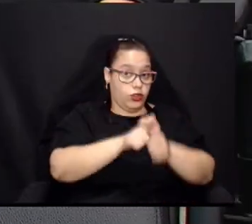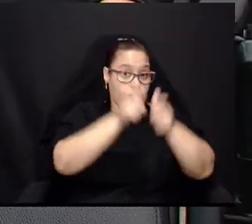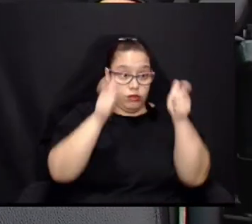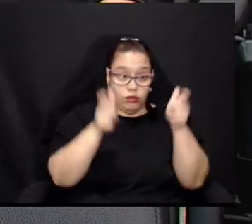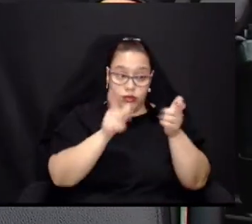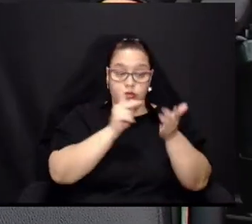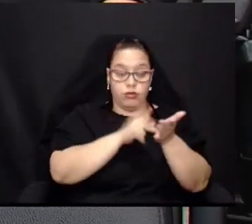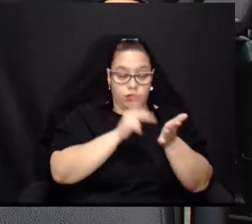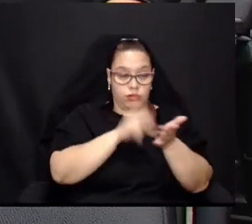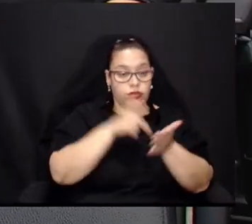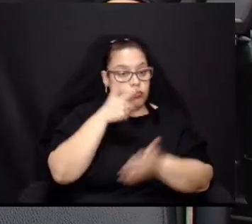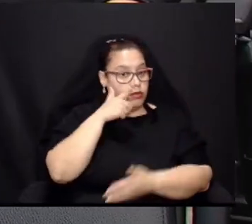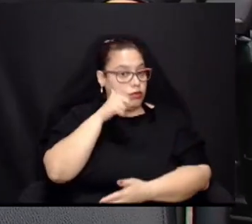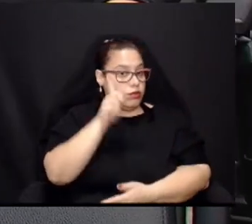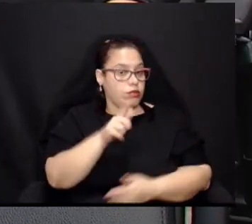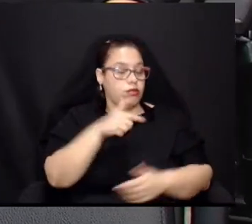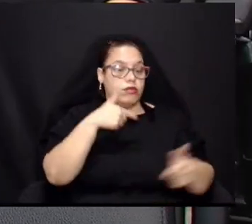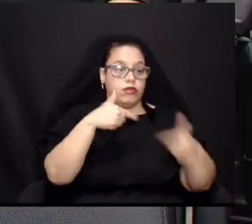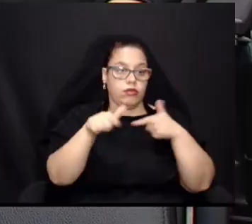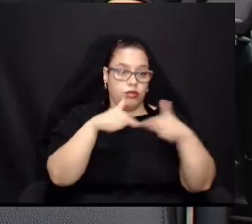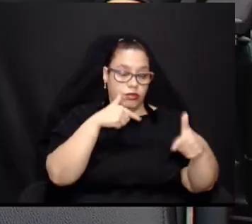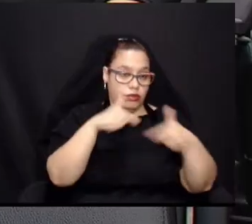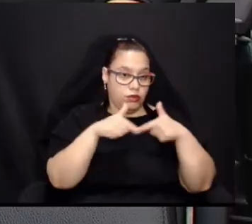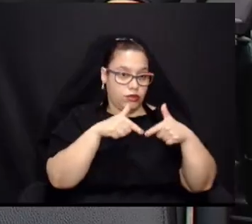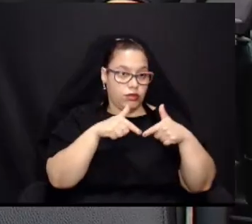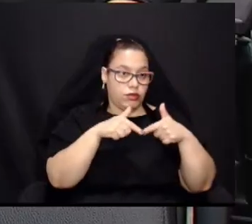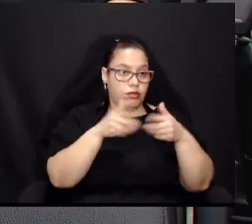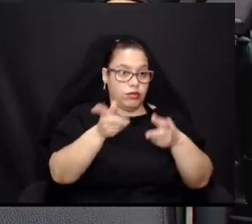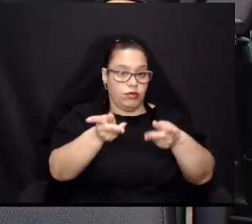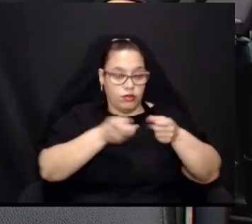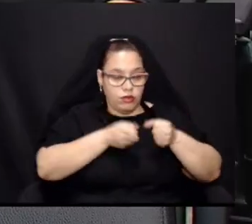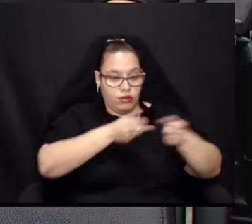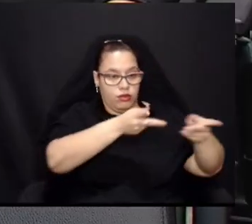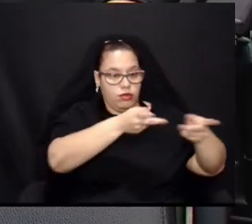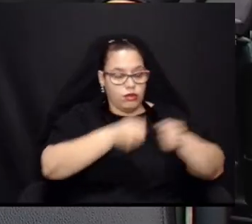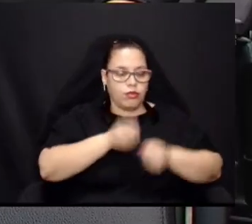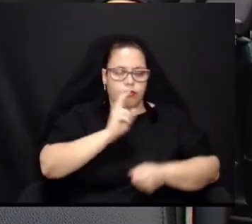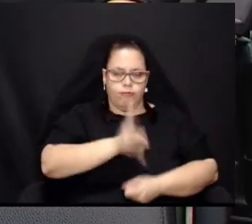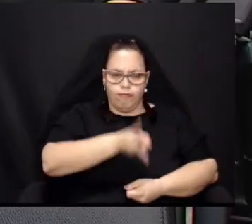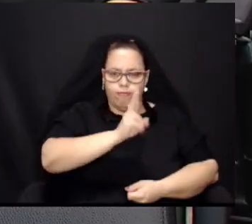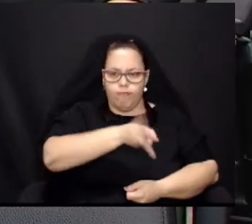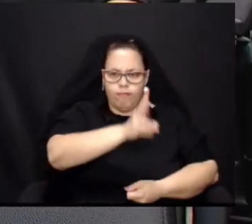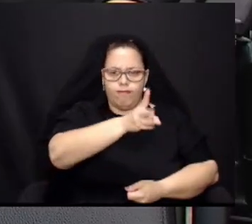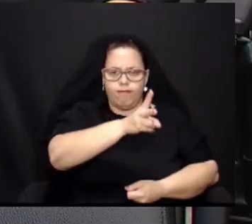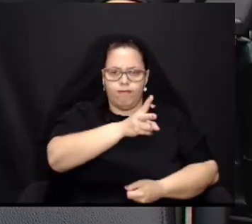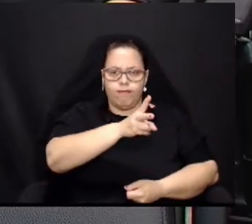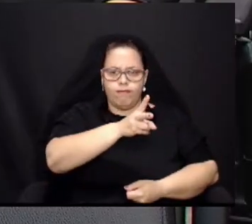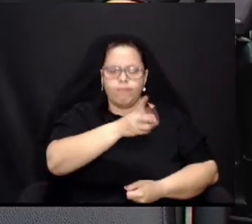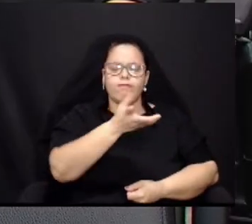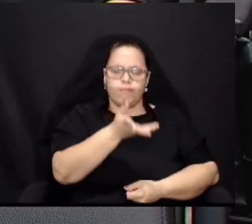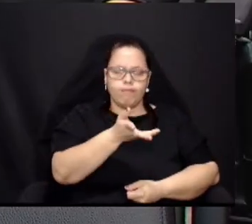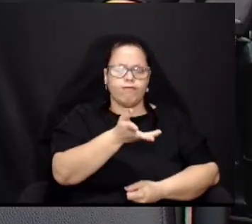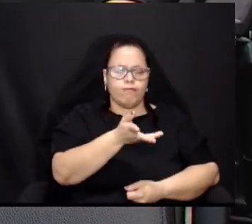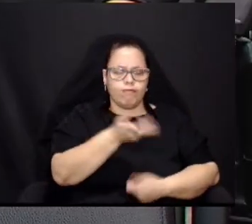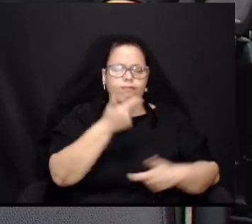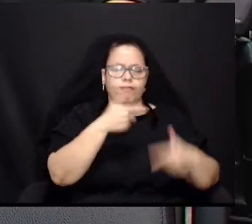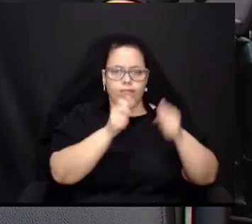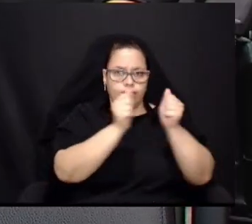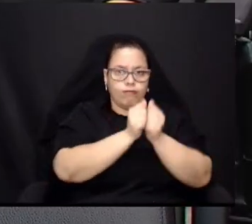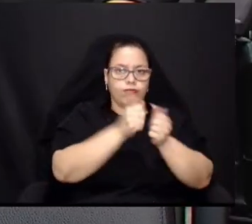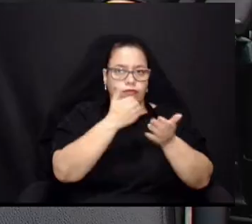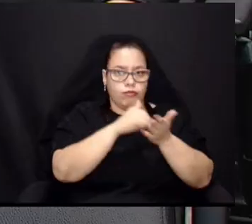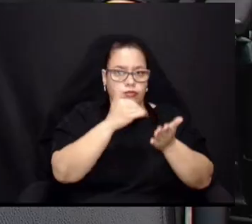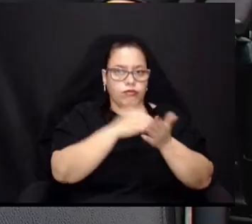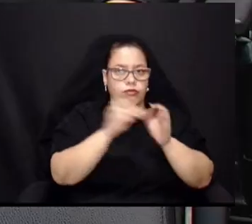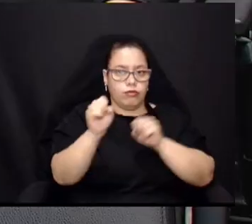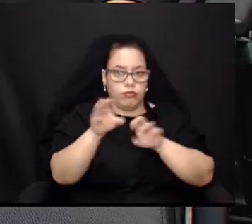consiga fazer um trabalho de convidar mais ativo, um trabalho de envio de mailing, é um trabalho junto à própria Secretaria da Educação. A gente